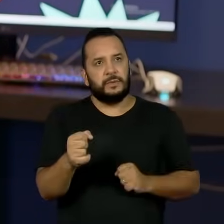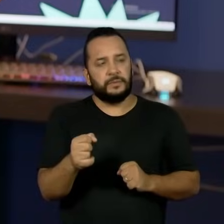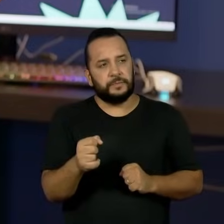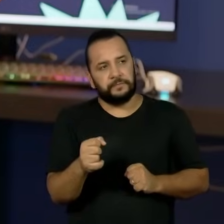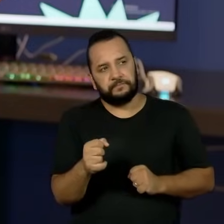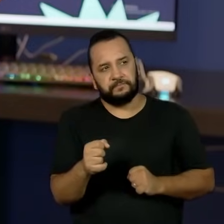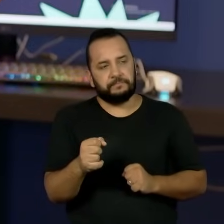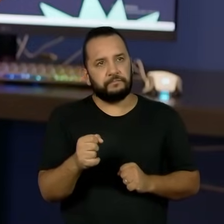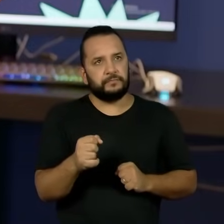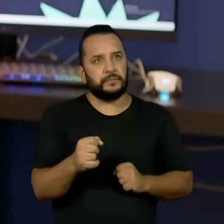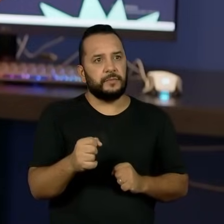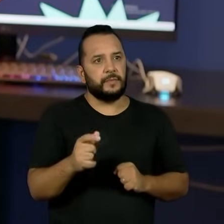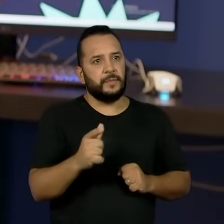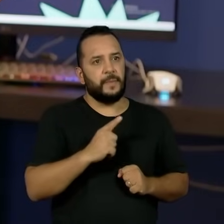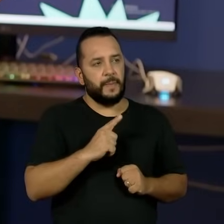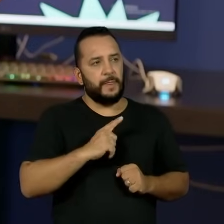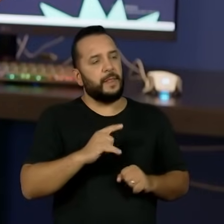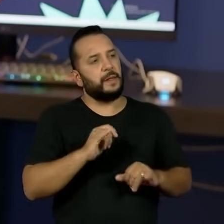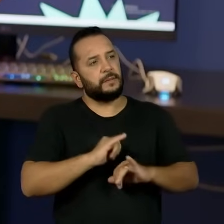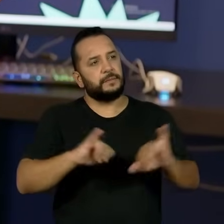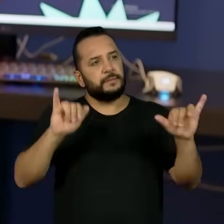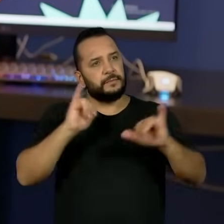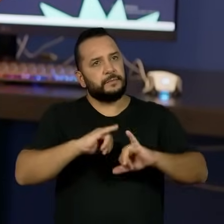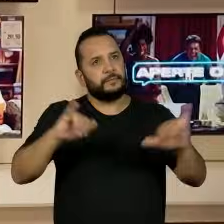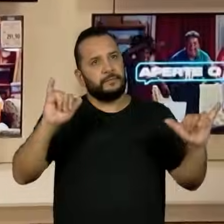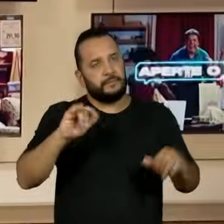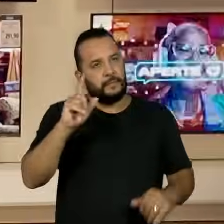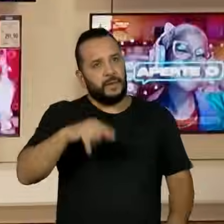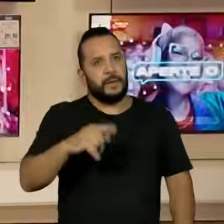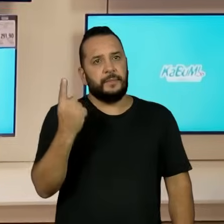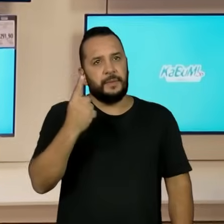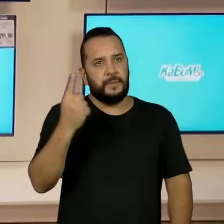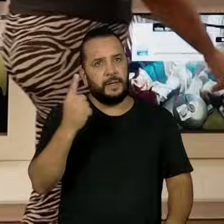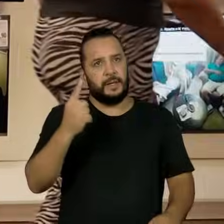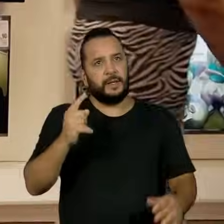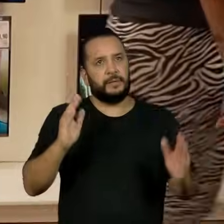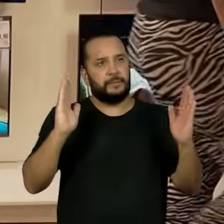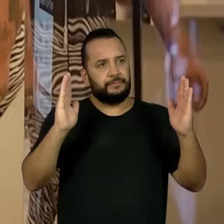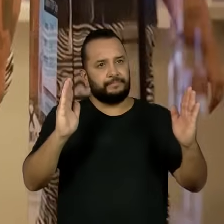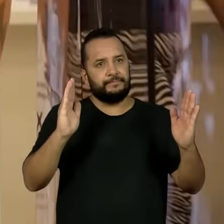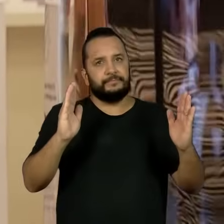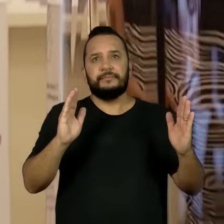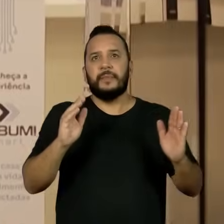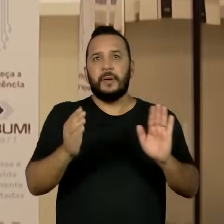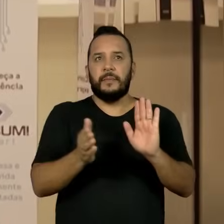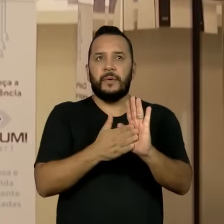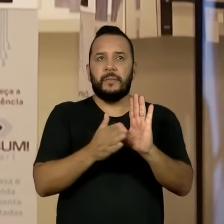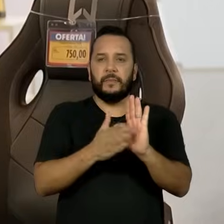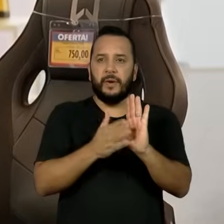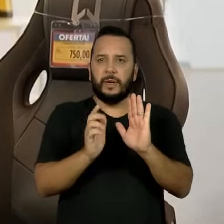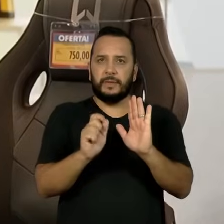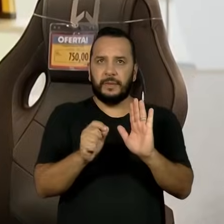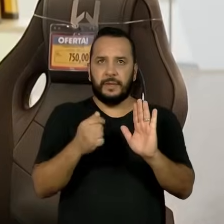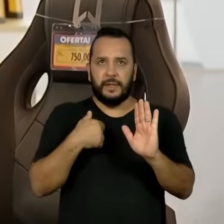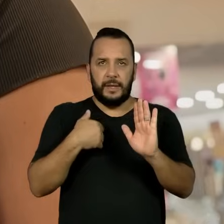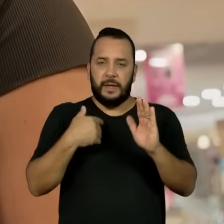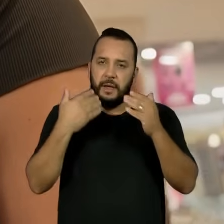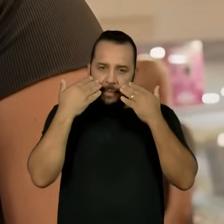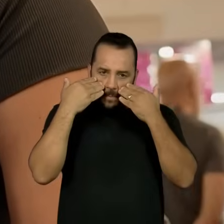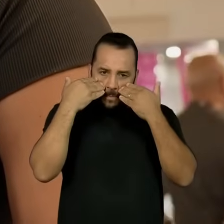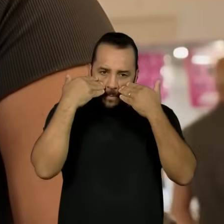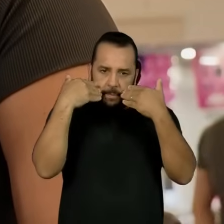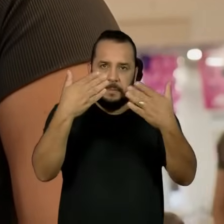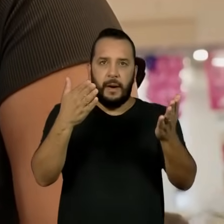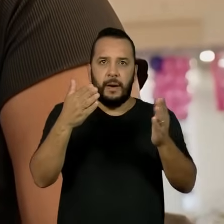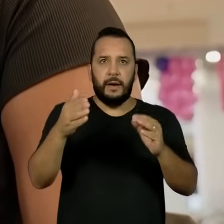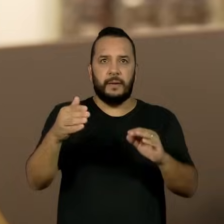inclusive aquele comercial foi a primeira etapa, né? A proposta é a gente visibilizar a